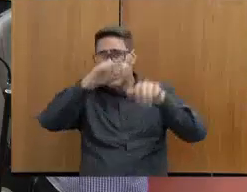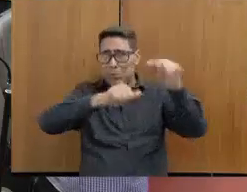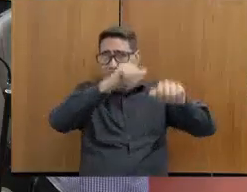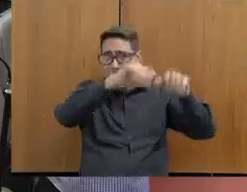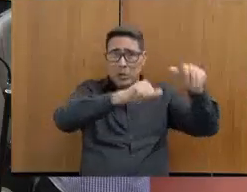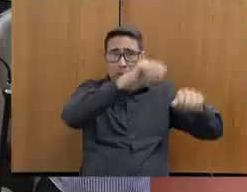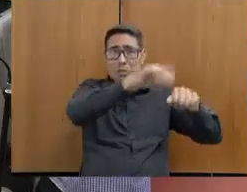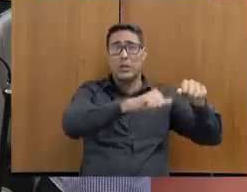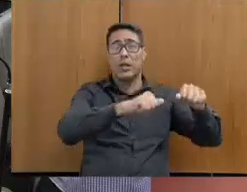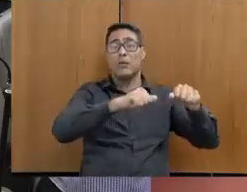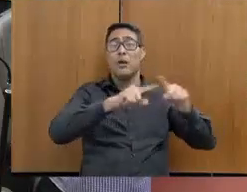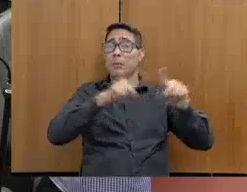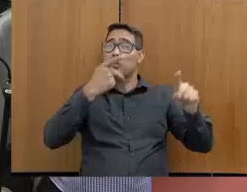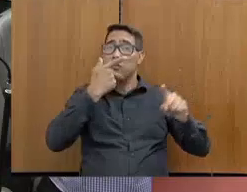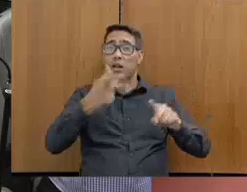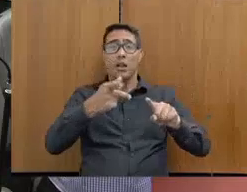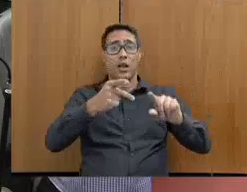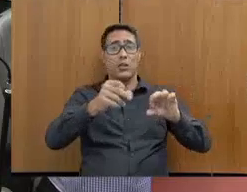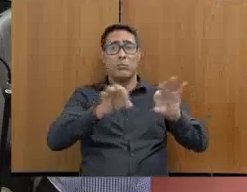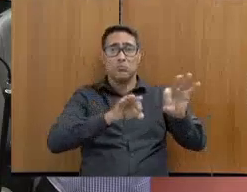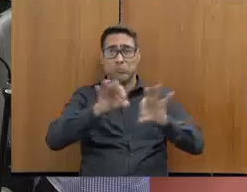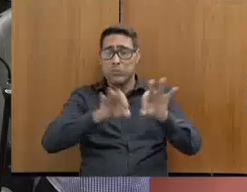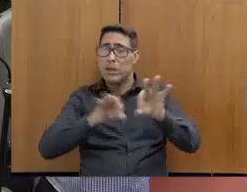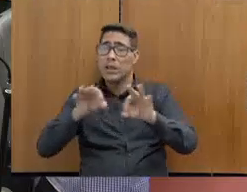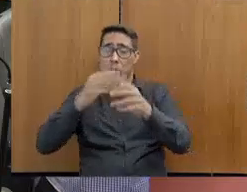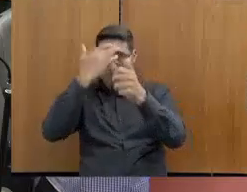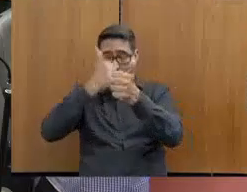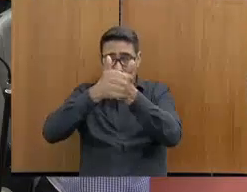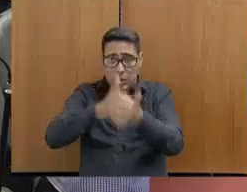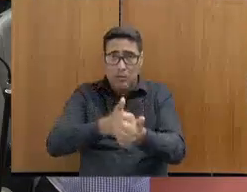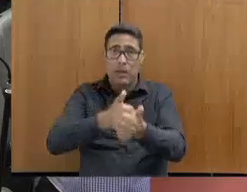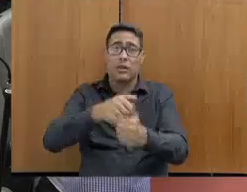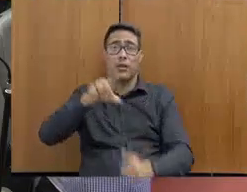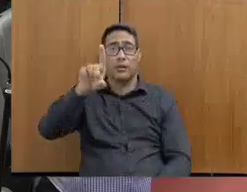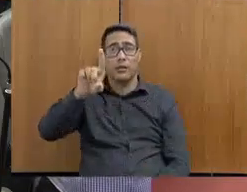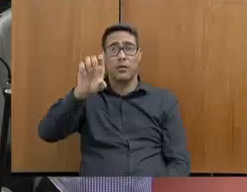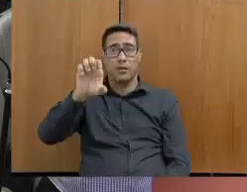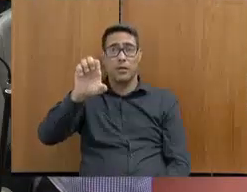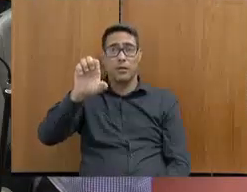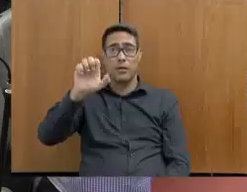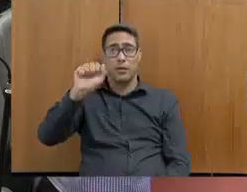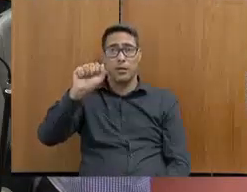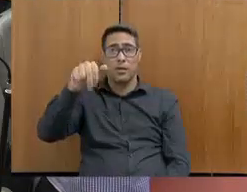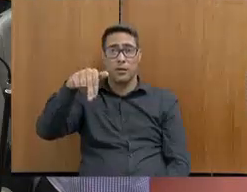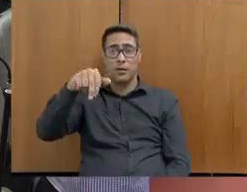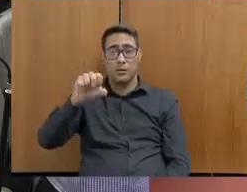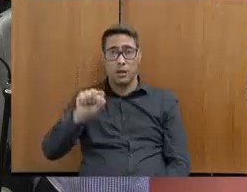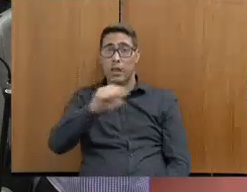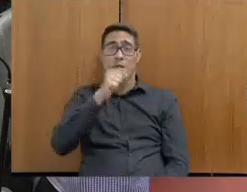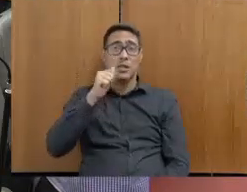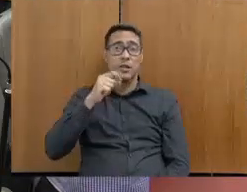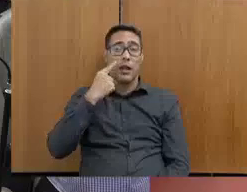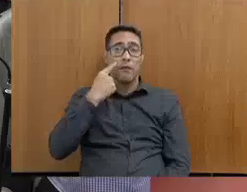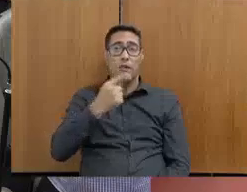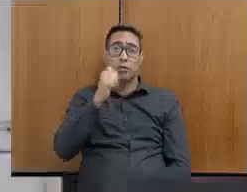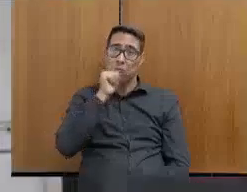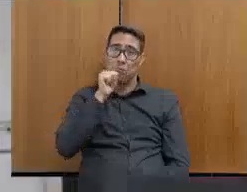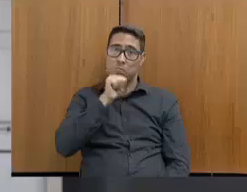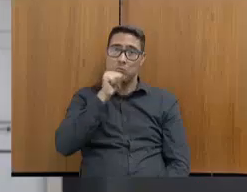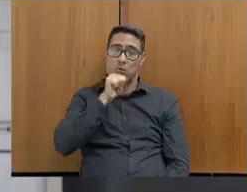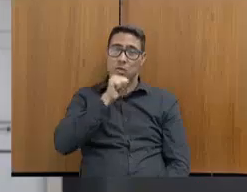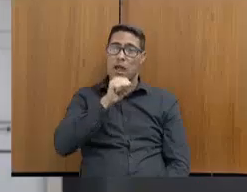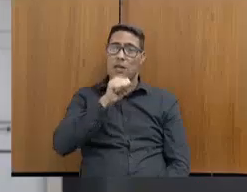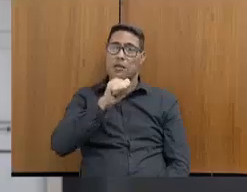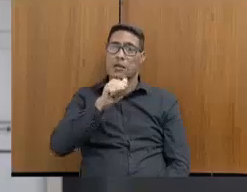alguém que acompanha de perto as de antes e a gente tem visto mulheres como a senhora a frente dessas delegacias